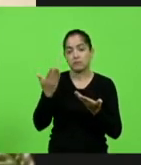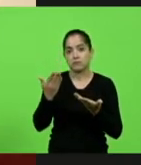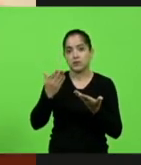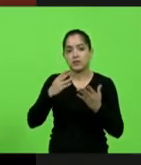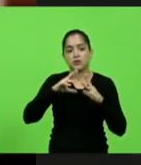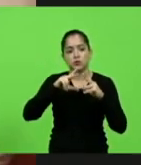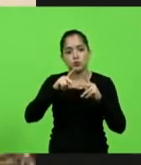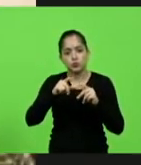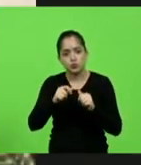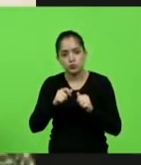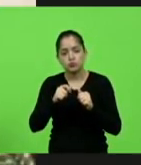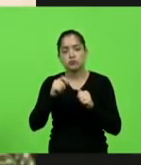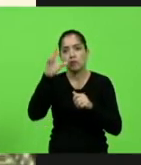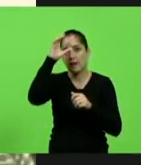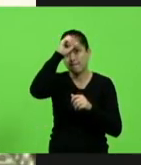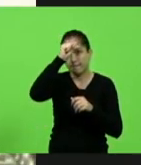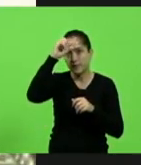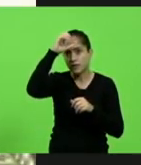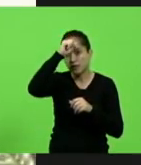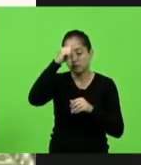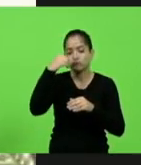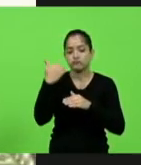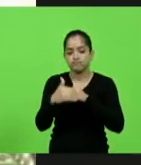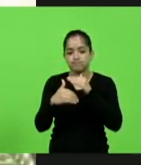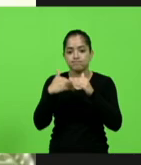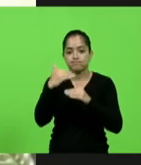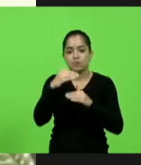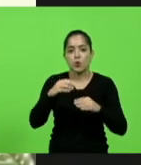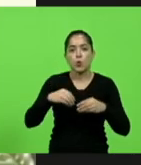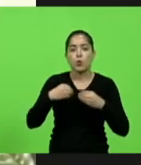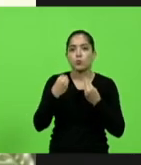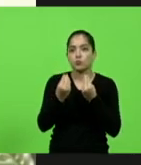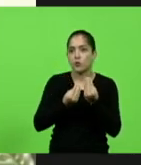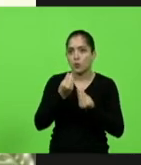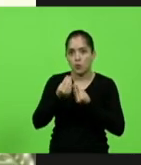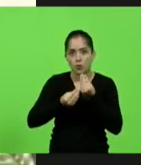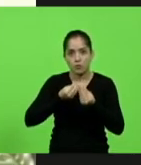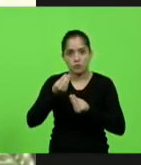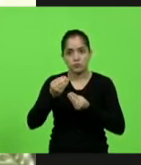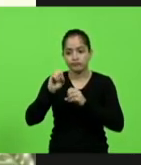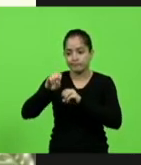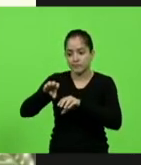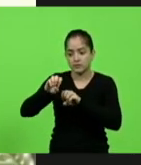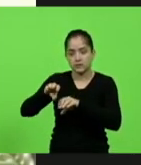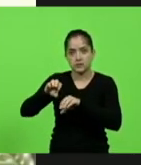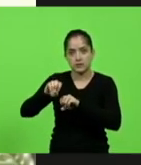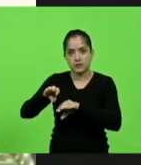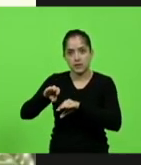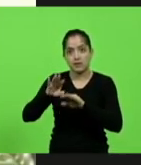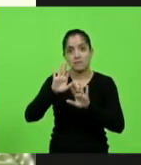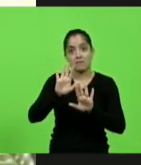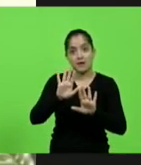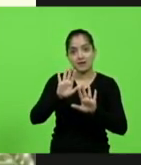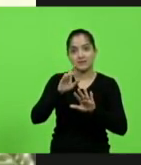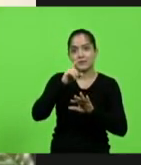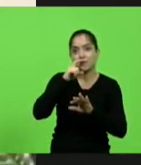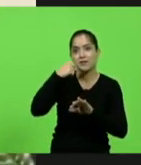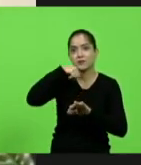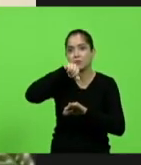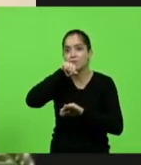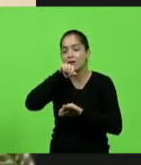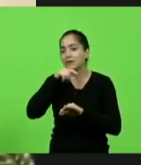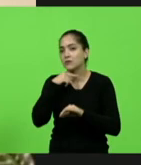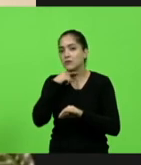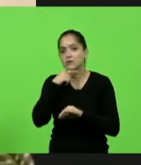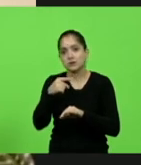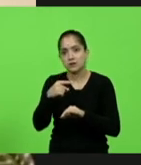e aprende ao longo da carreira a melhor maneira de passar os conteúdos. Os pais não têm essas condições, né? Então, é a mesma